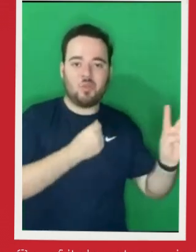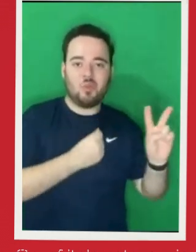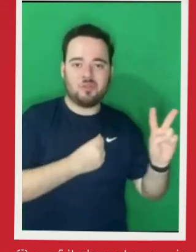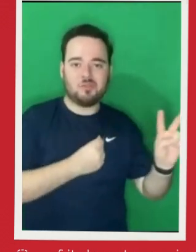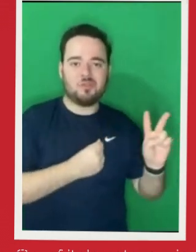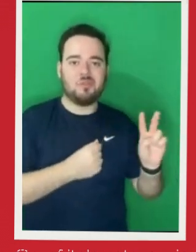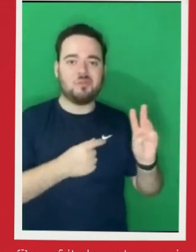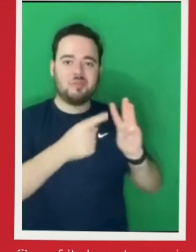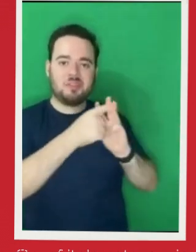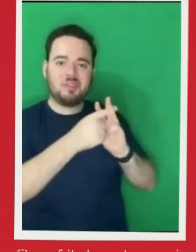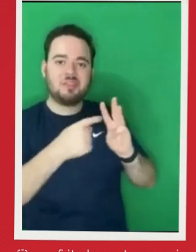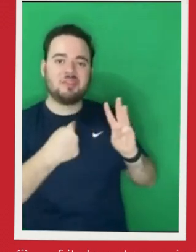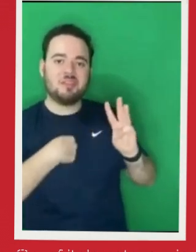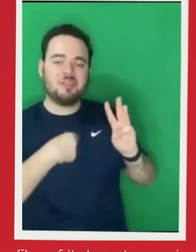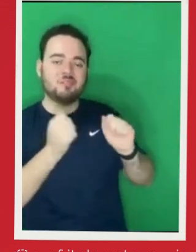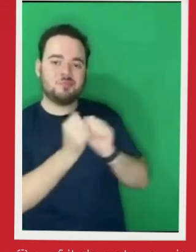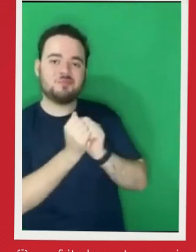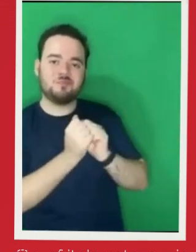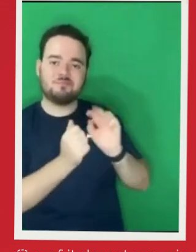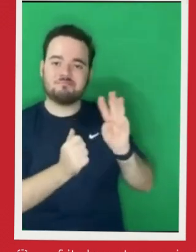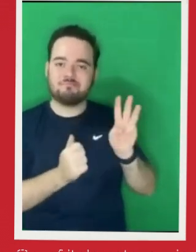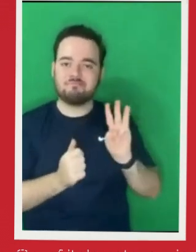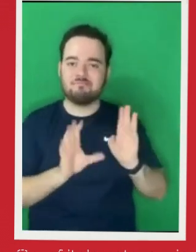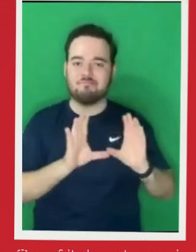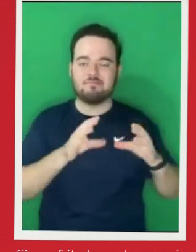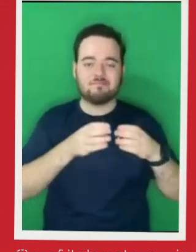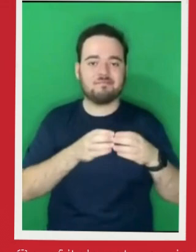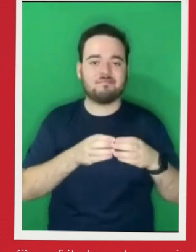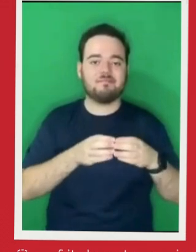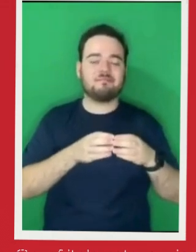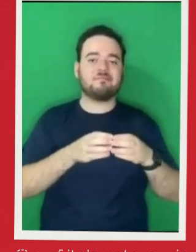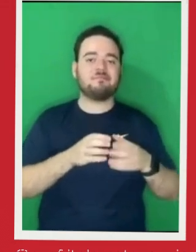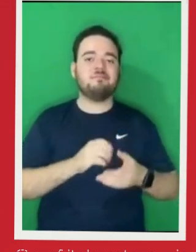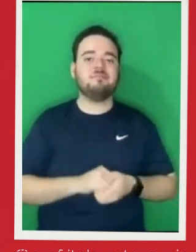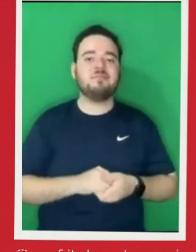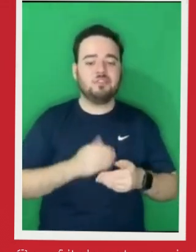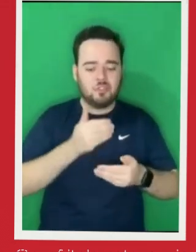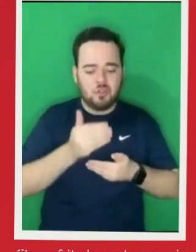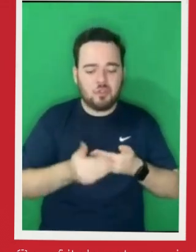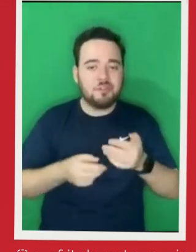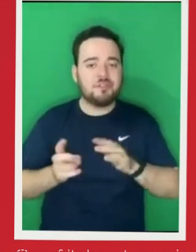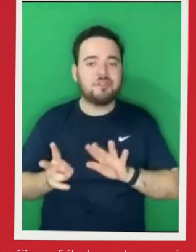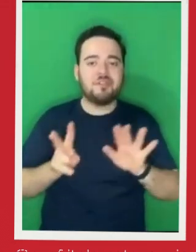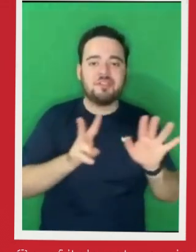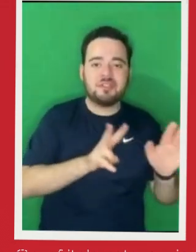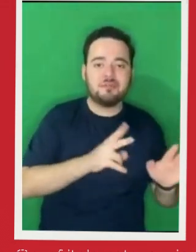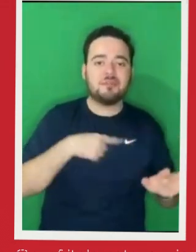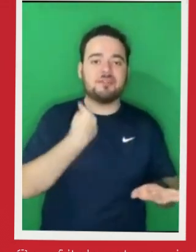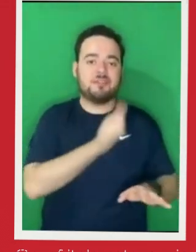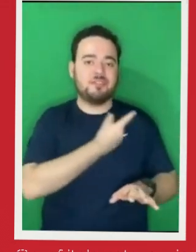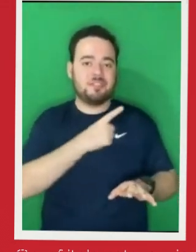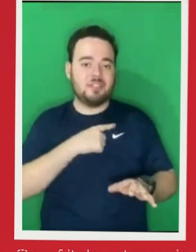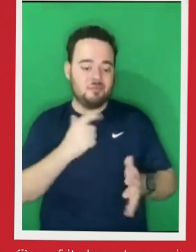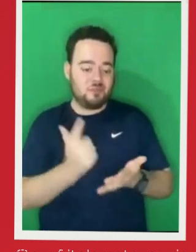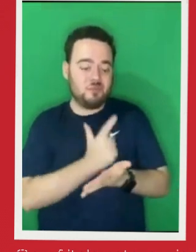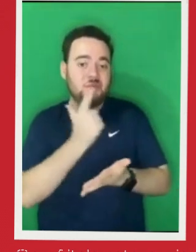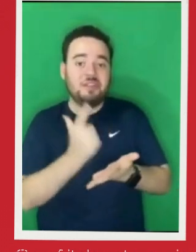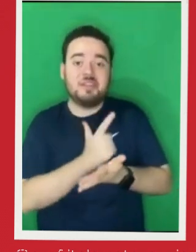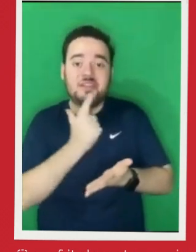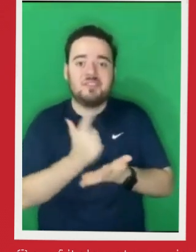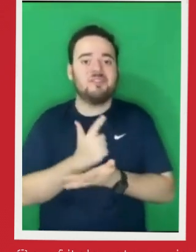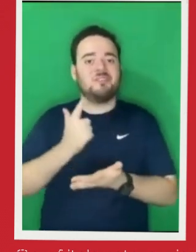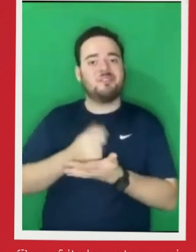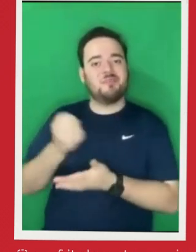uma. E é maravilhoso, porque eu marco um passo de toda semana, nós temos um livro, não importa o que está